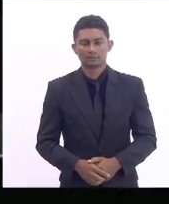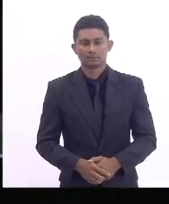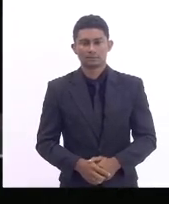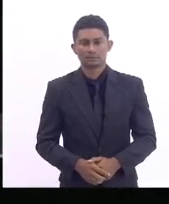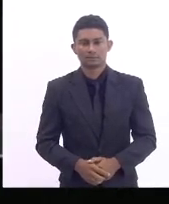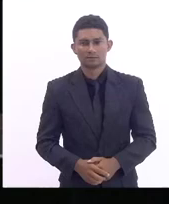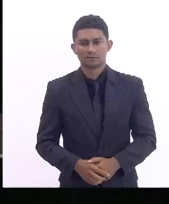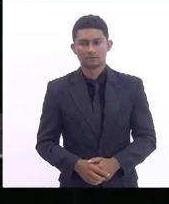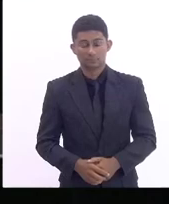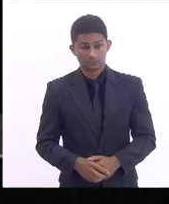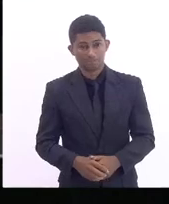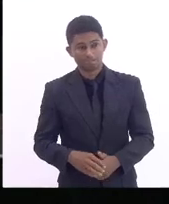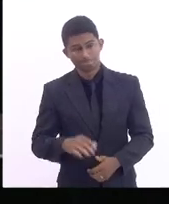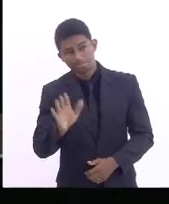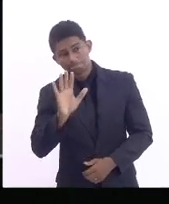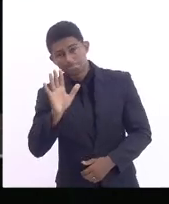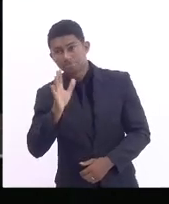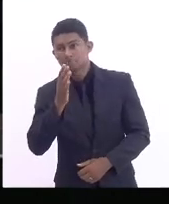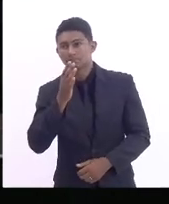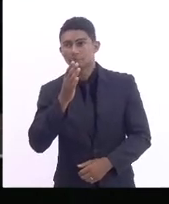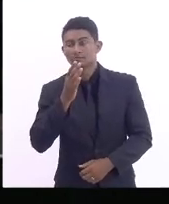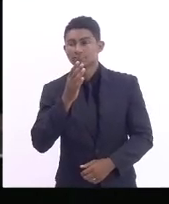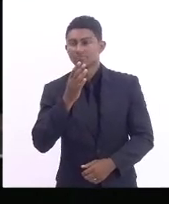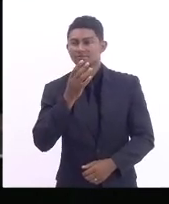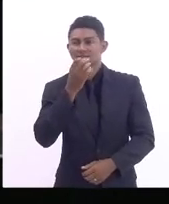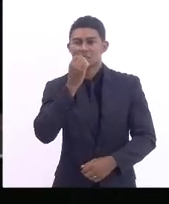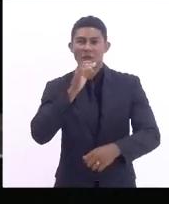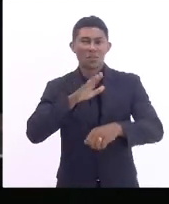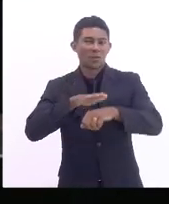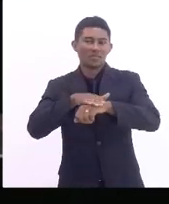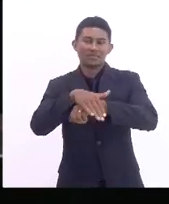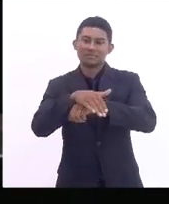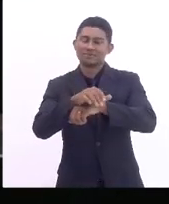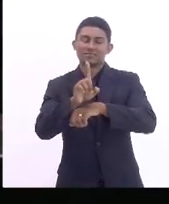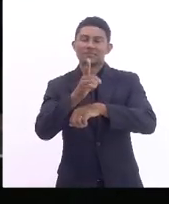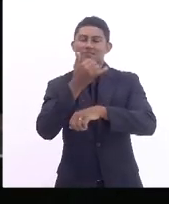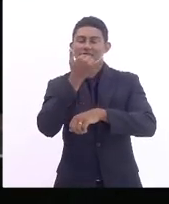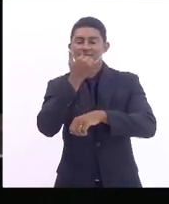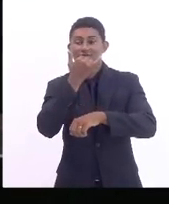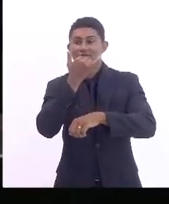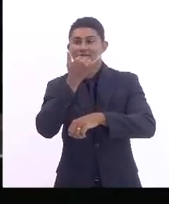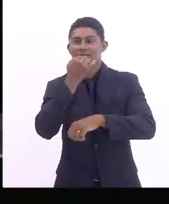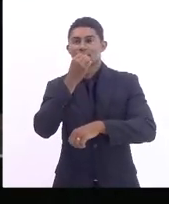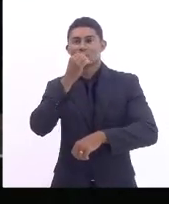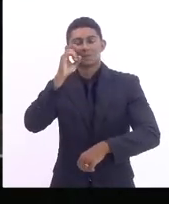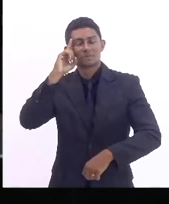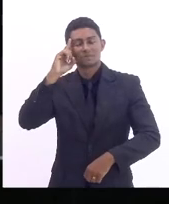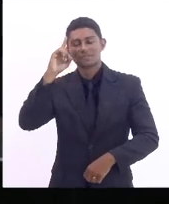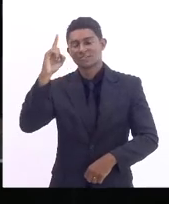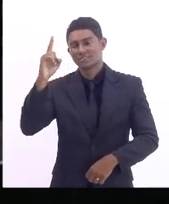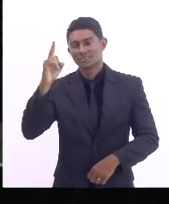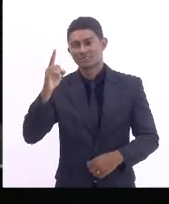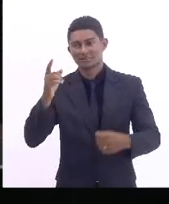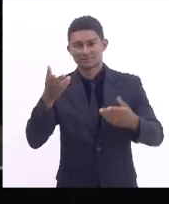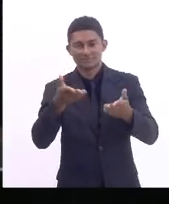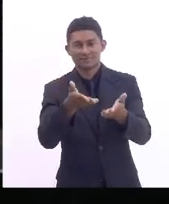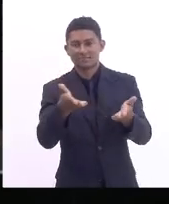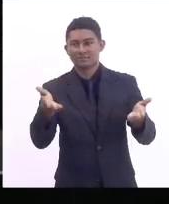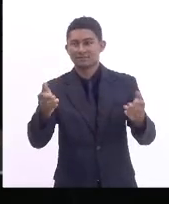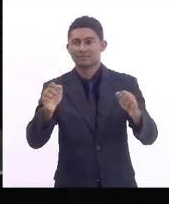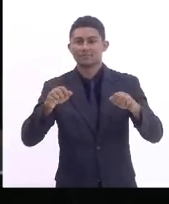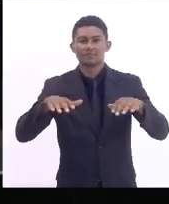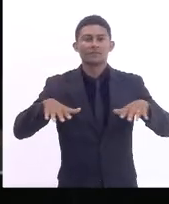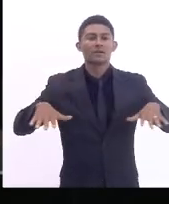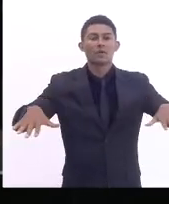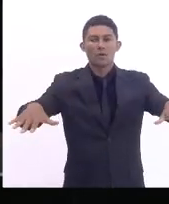oh alô olá boa noite a tua boca Bom dia eu acho que dá para ontem aí bom dia a todos e todas